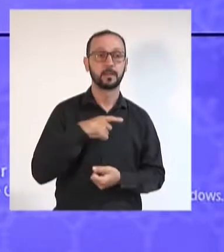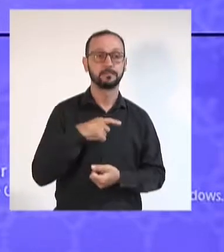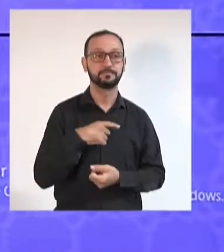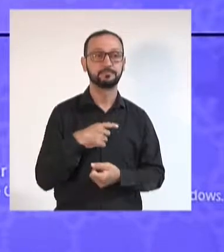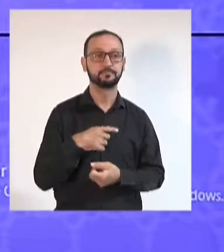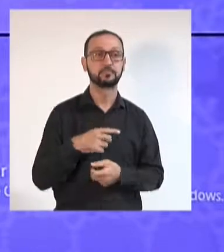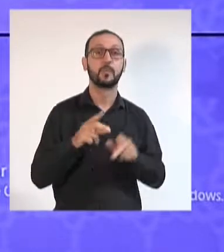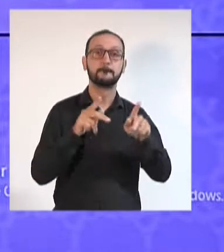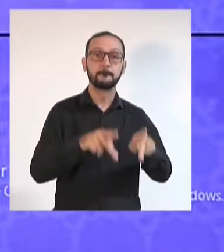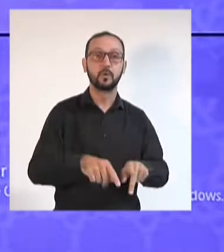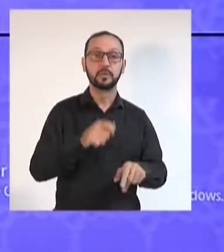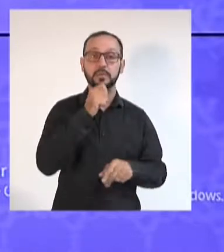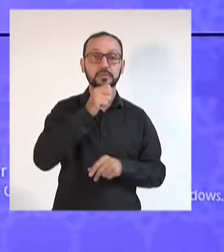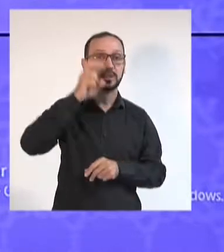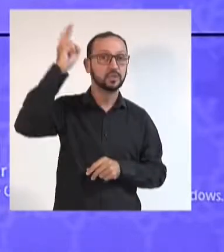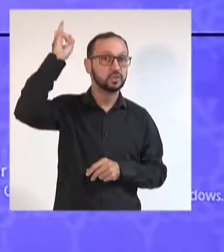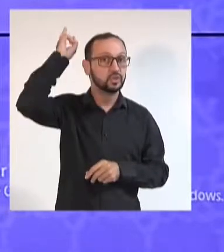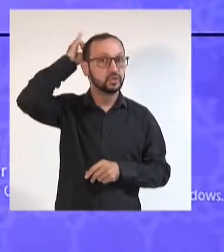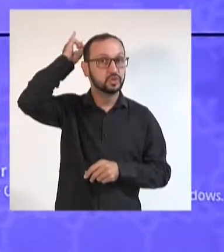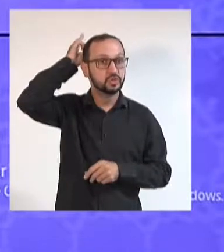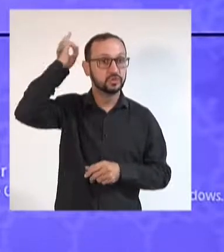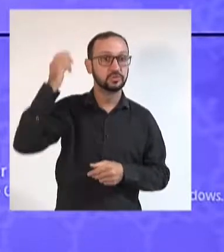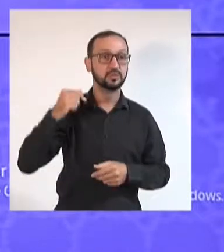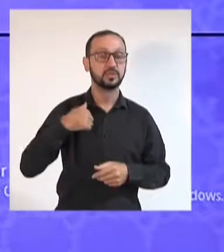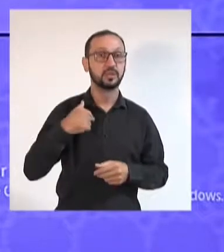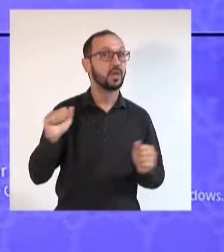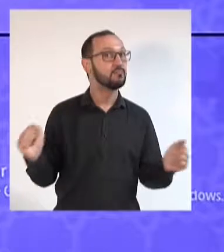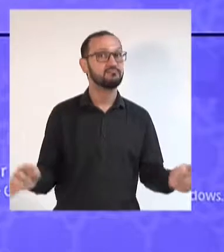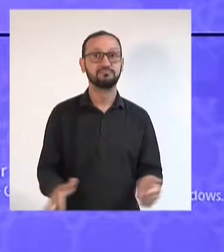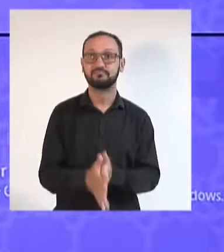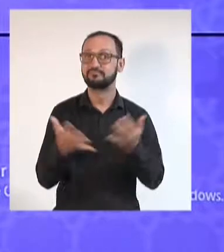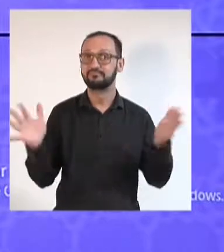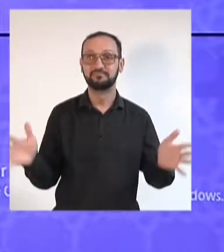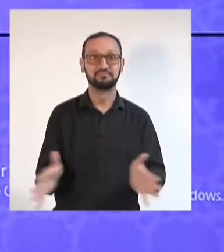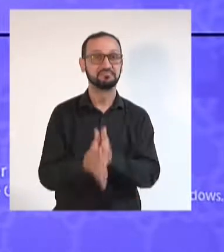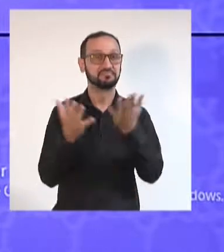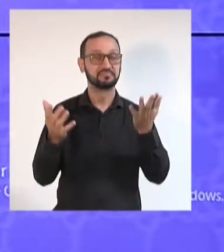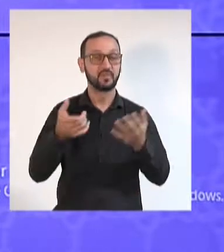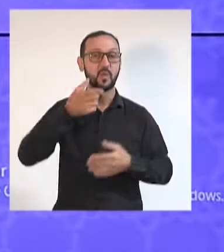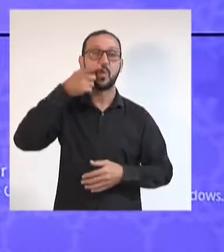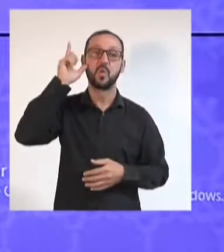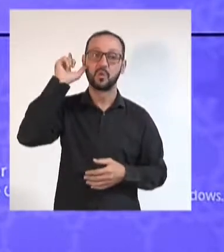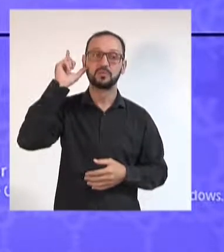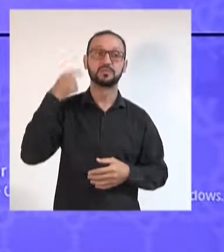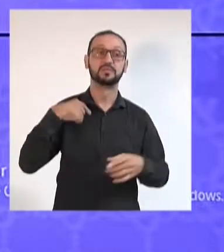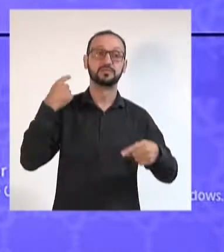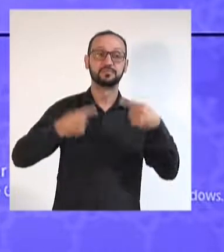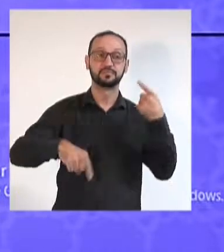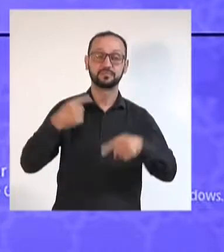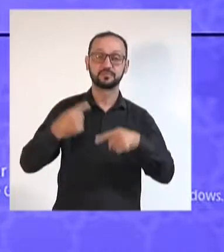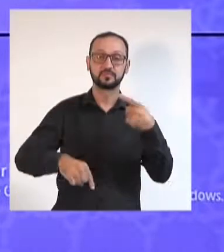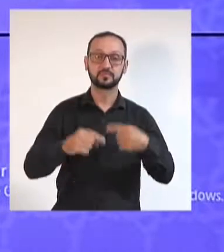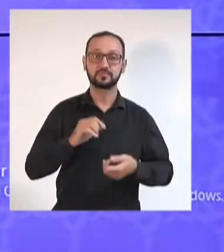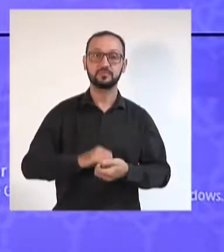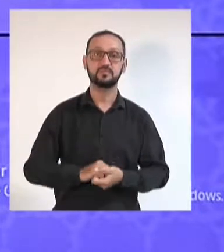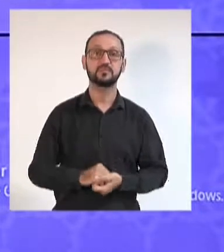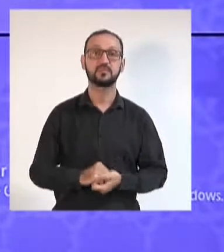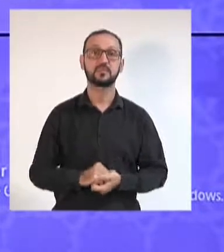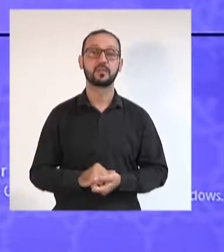ainda nós temos a população indígena, que é fantástico. Até ontem também nós estávamos discutindo isso.